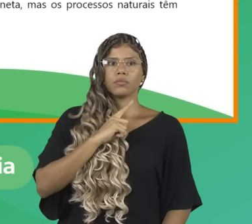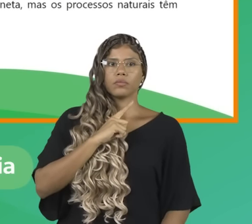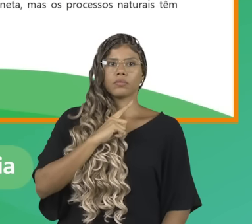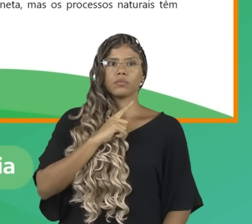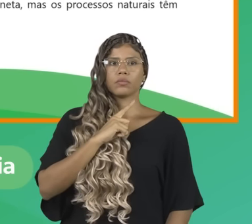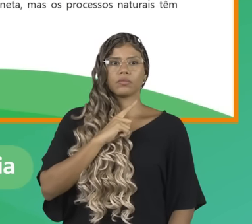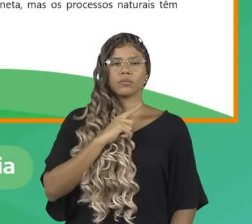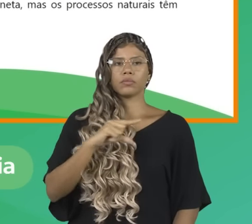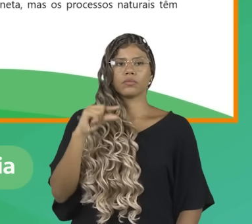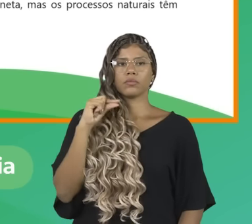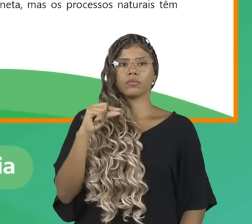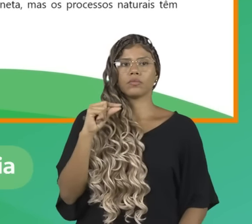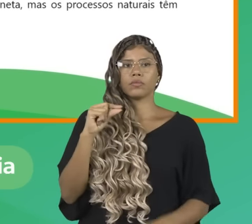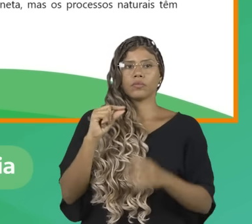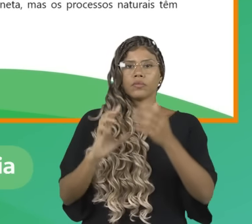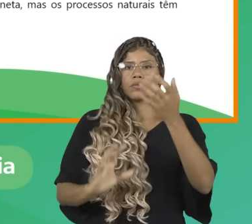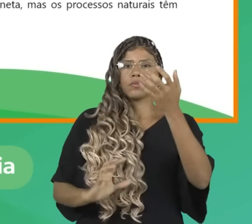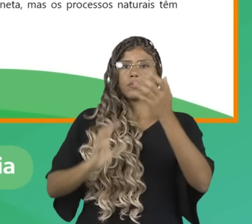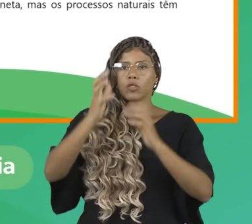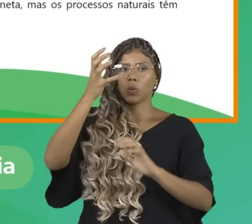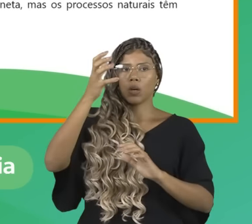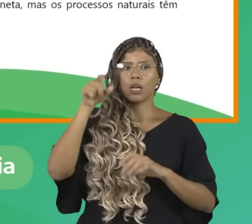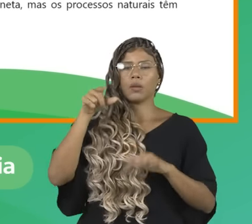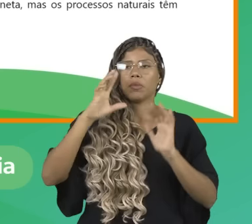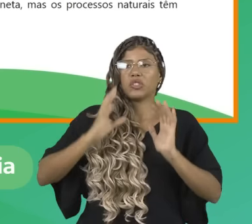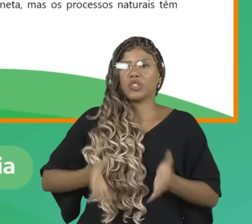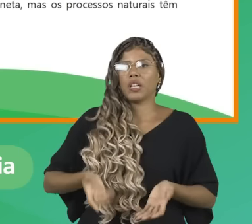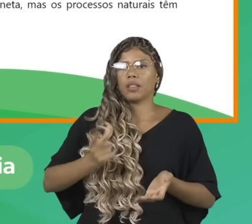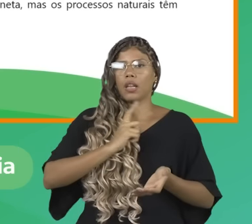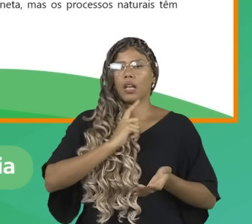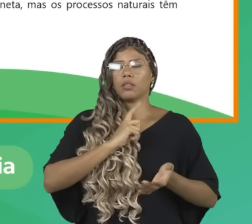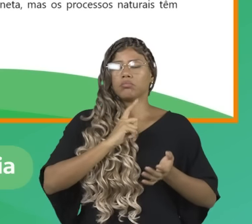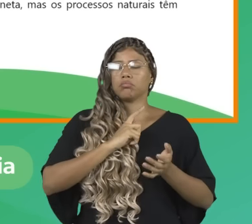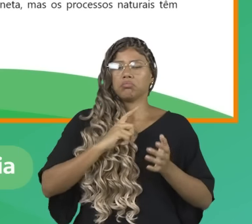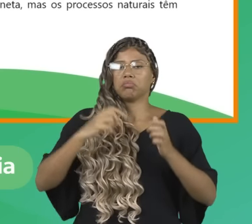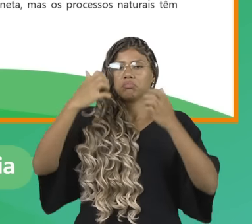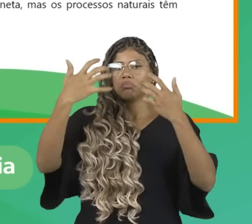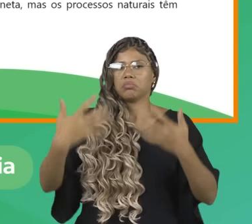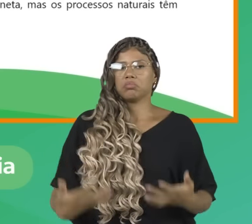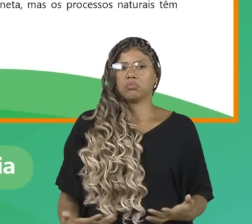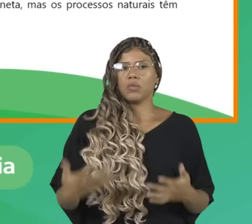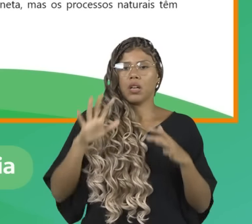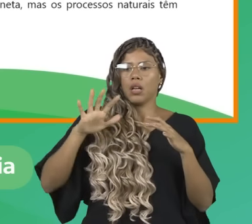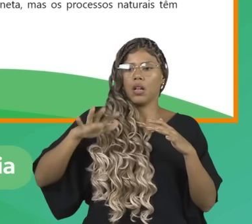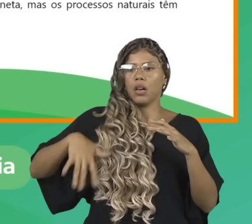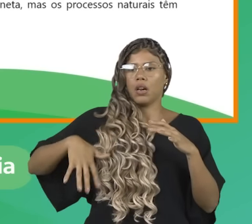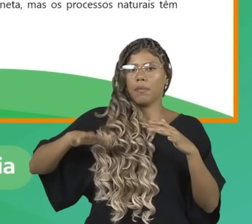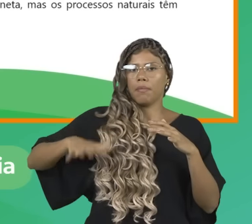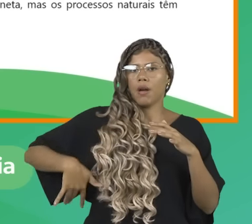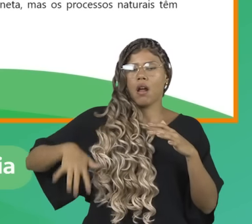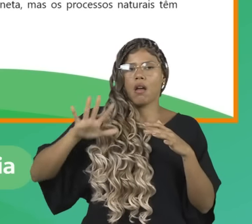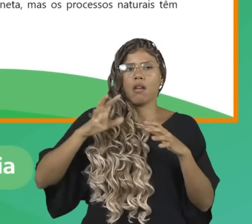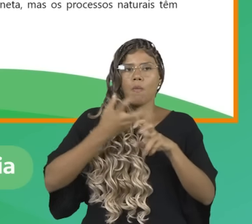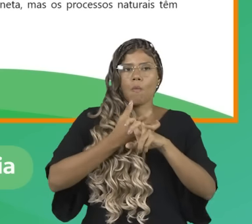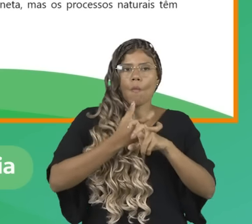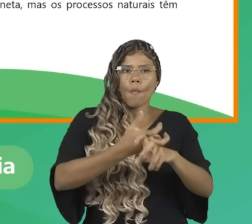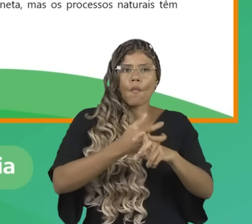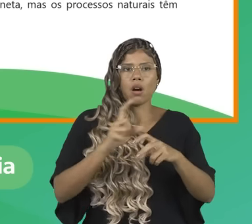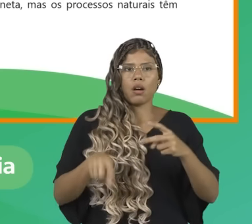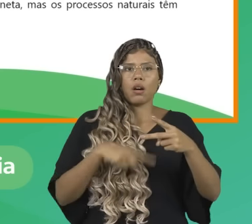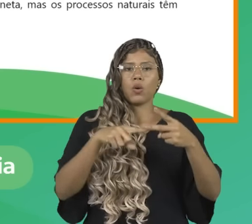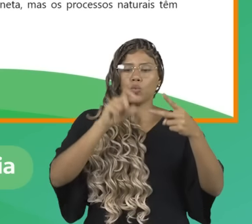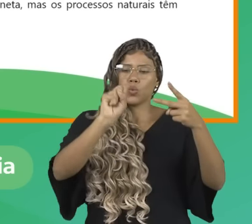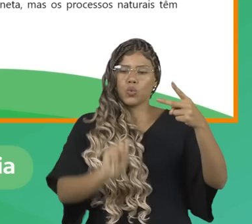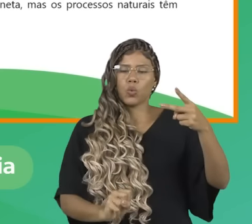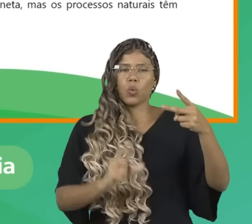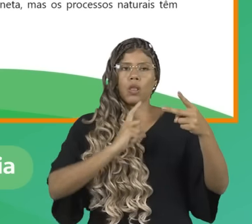bem determinada, com a zona litorânea de Mata Atlântica. Já na zona do sul do Brasil, nós temos uma zona temperada fria.